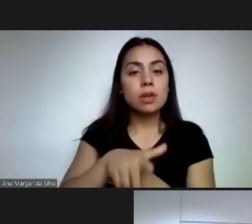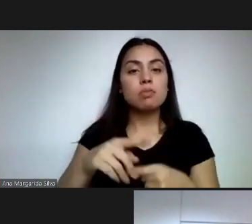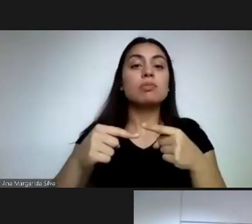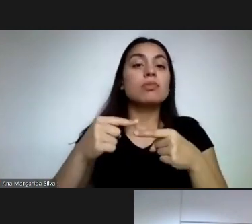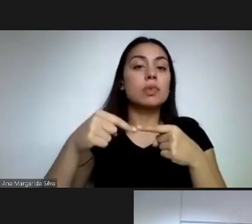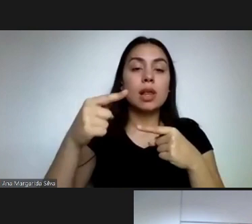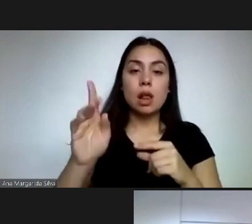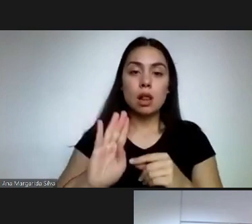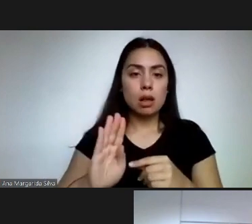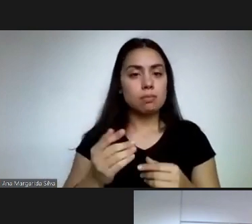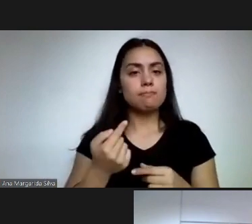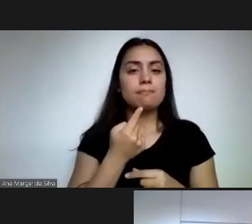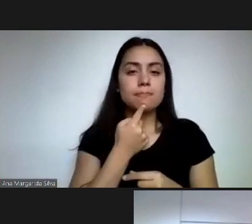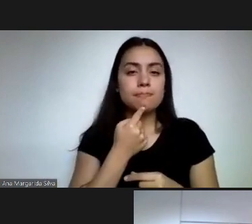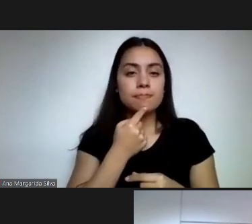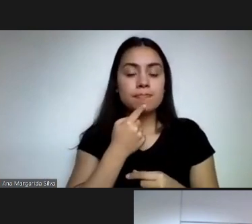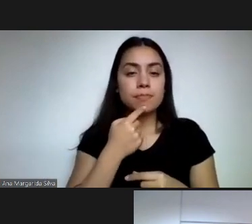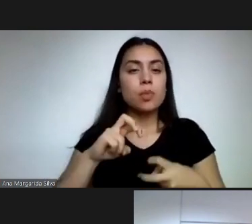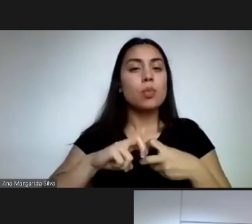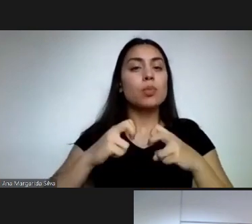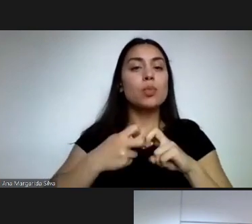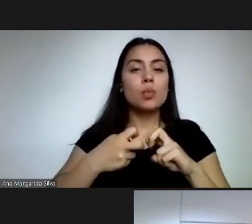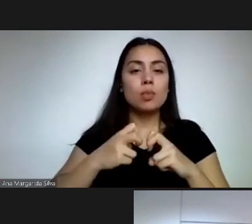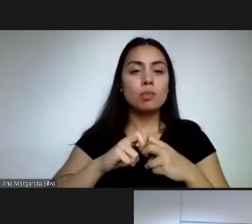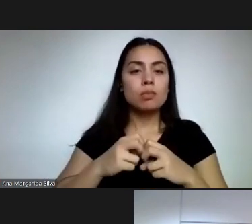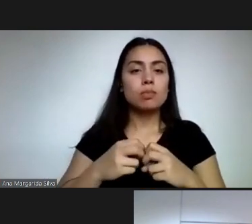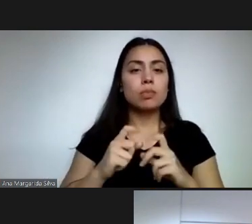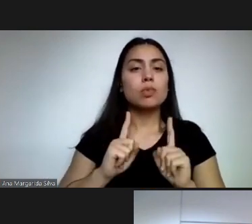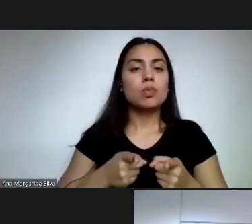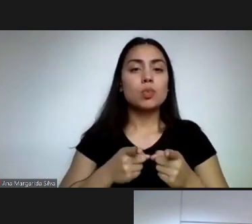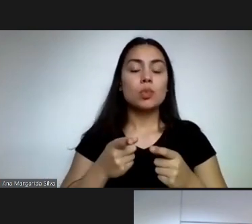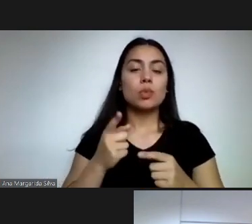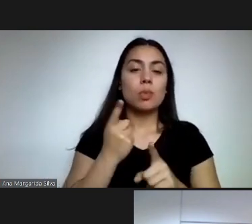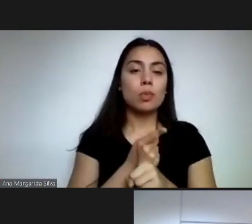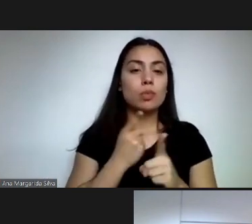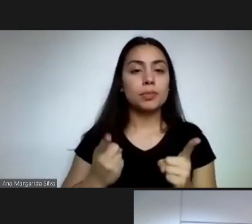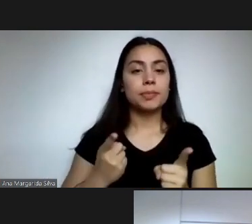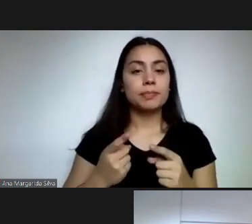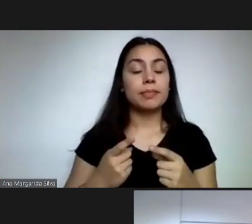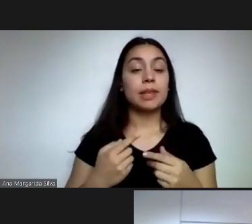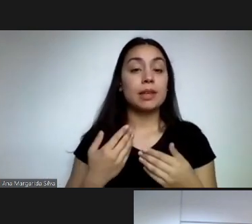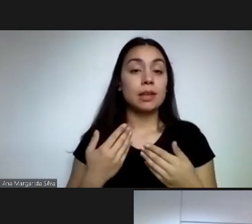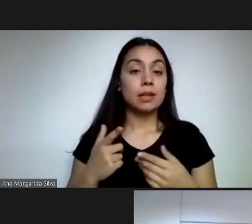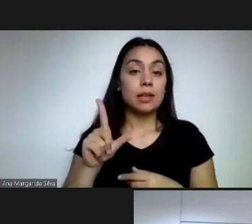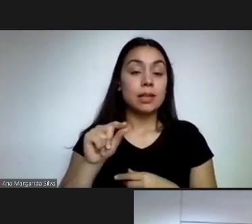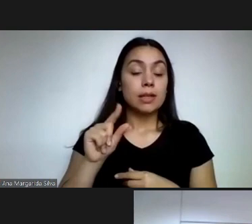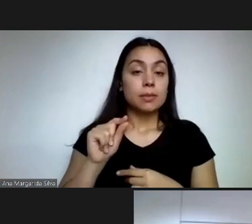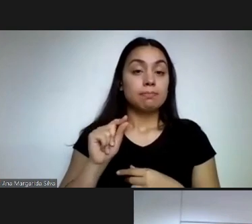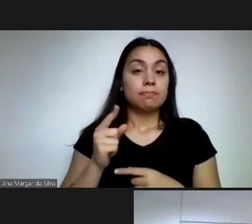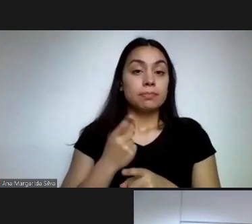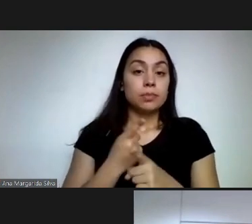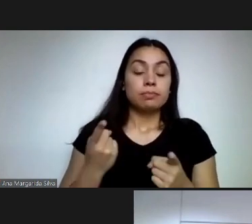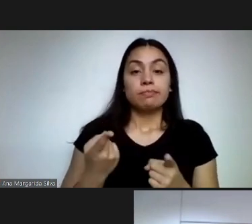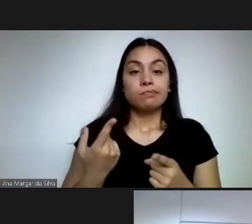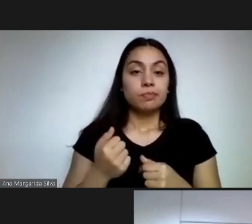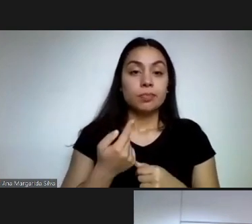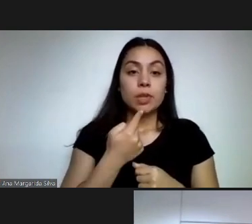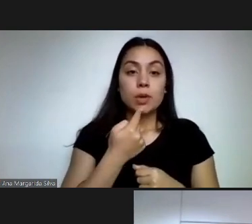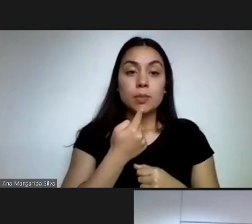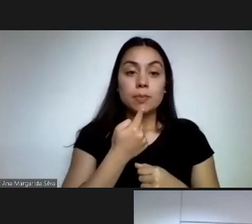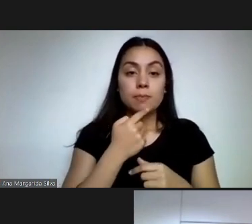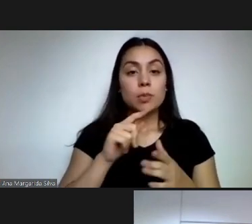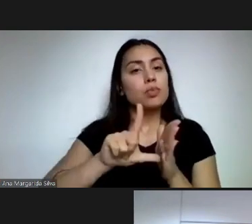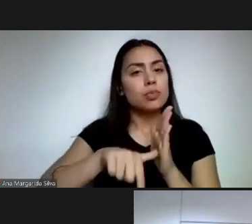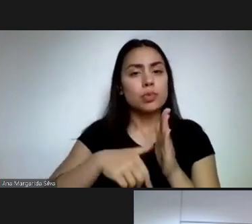cerne das questões. E se calhar, e também porque não faz sentido falarmos aqui de todos os projetos,